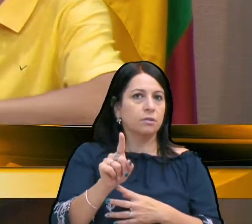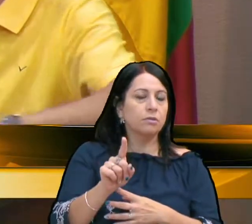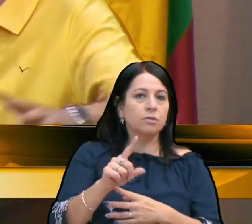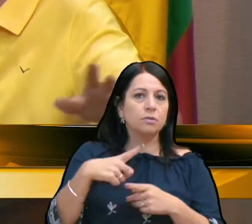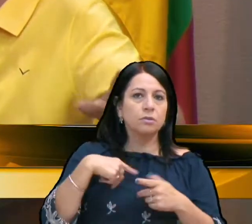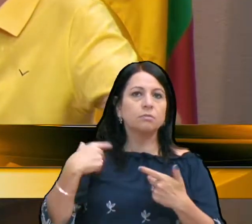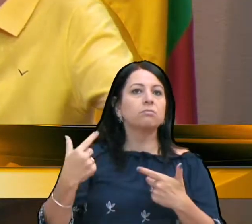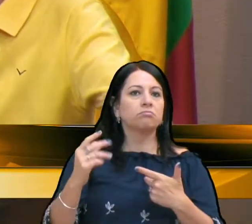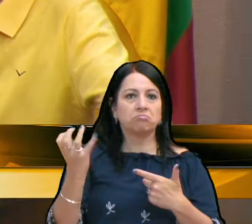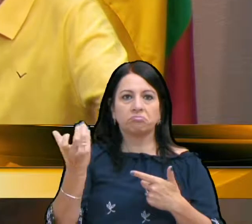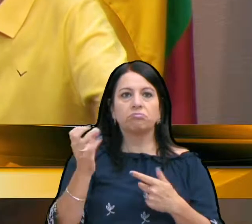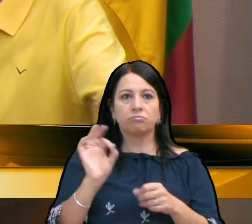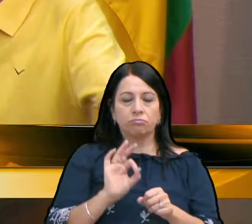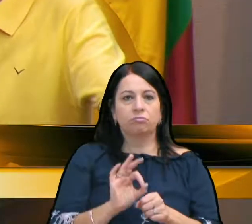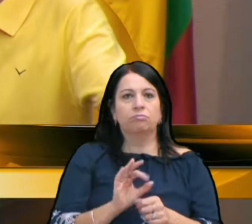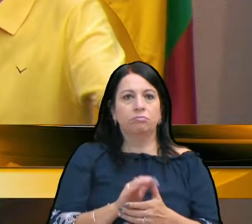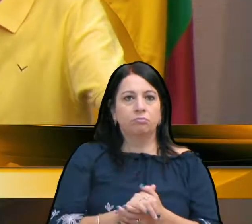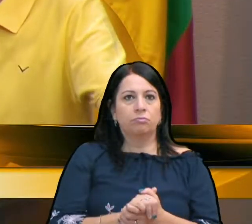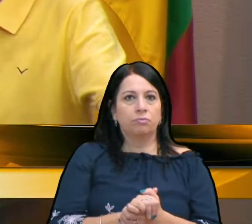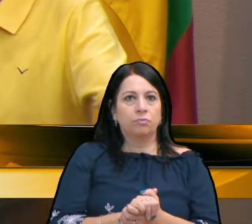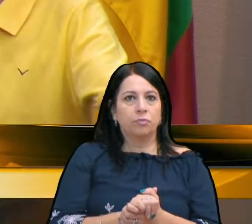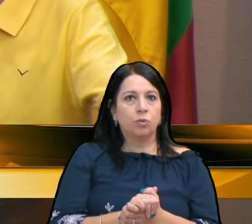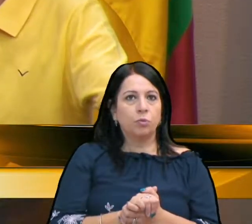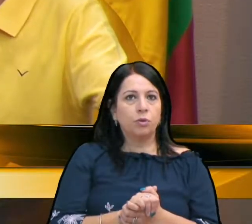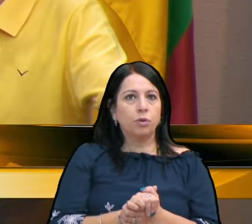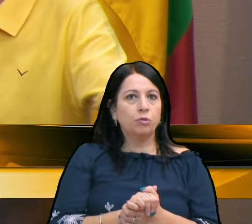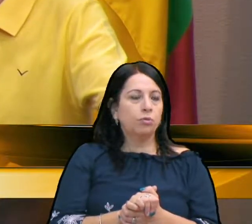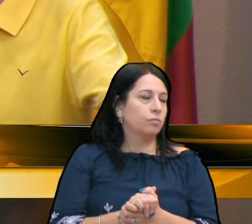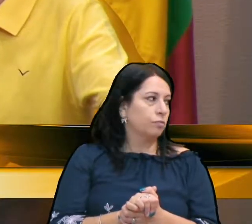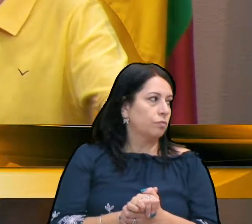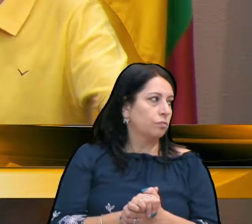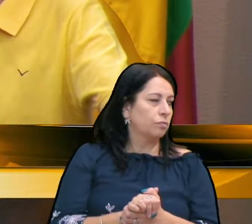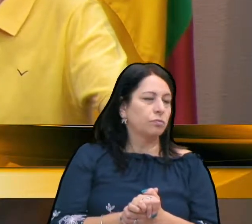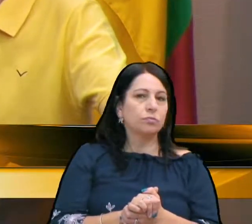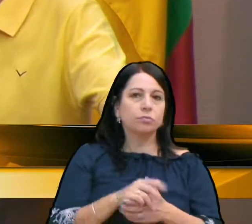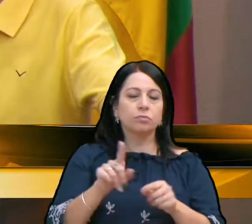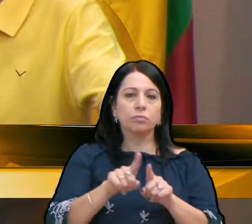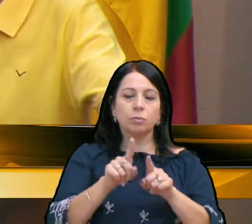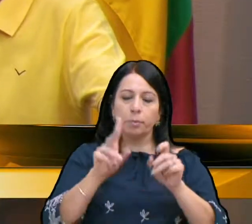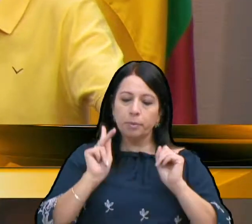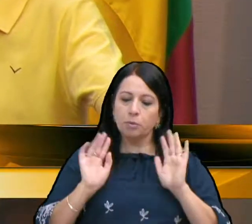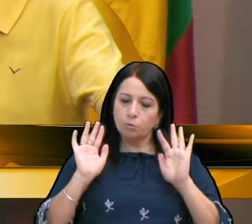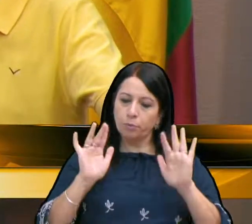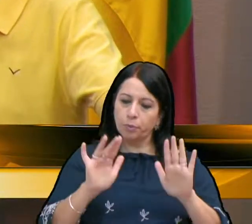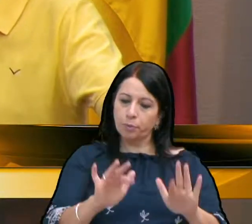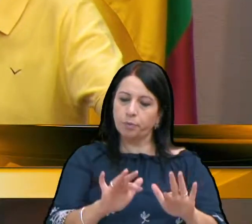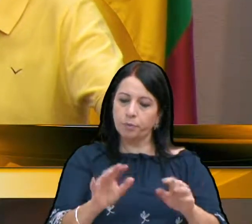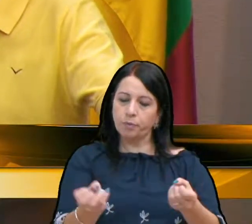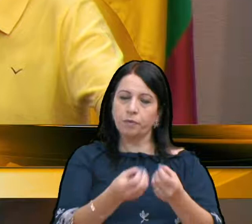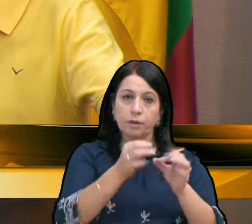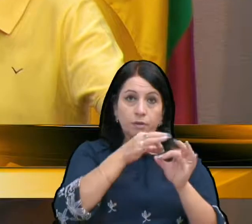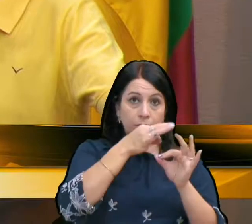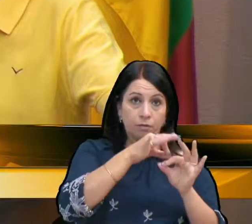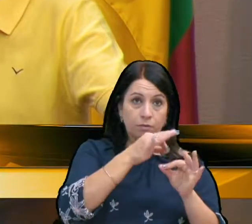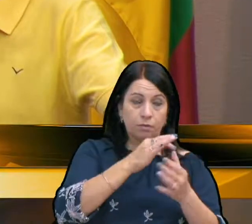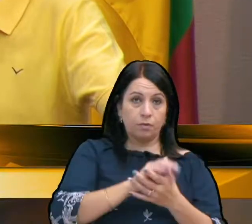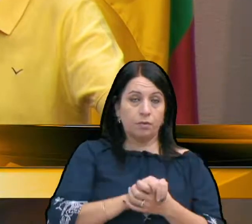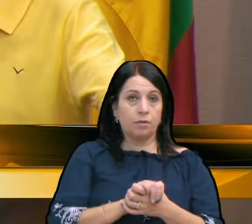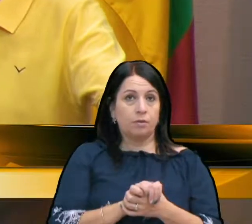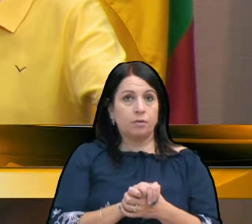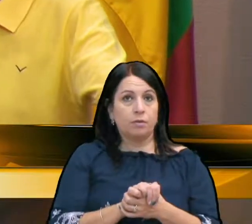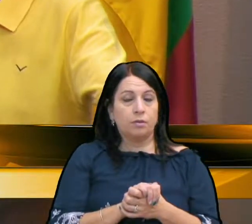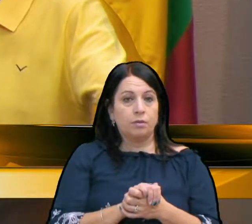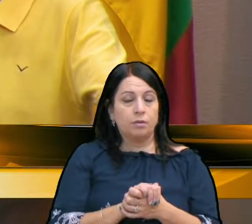tem que resolver na hora. Não tem esperar. Aquela multidão entrando no parque, quando caía uma